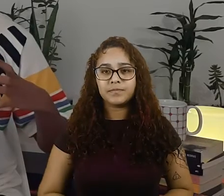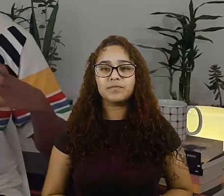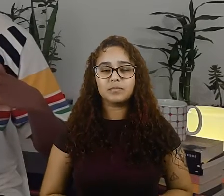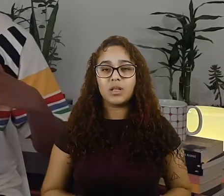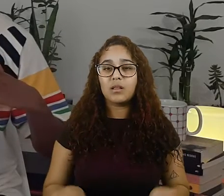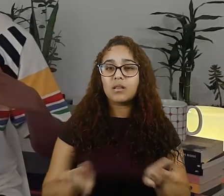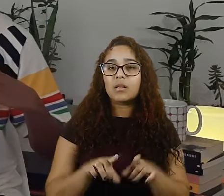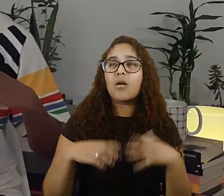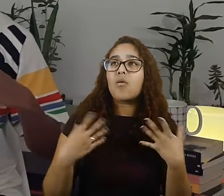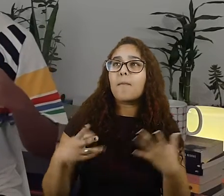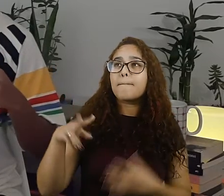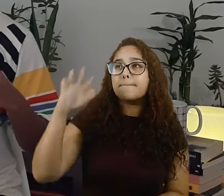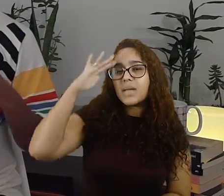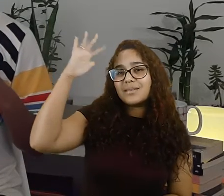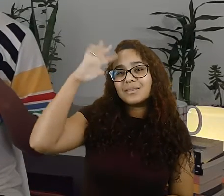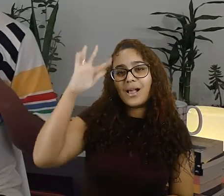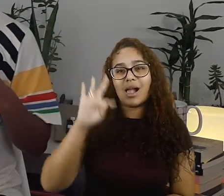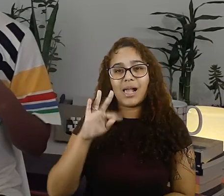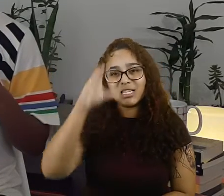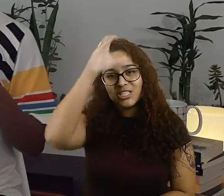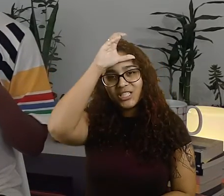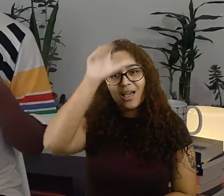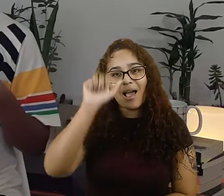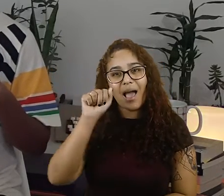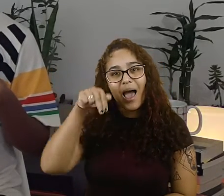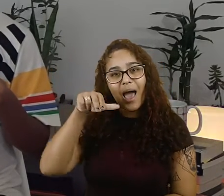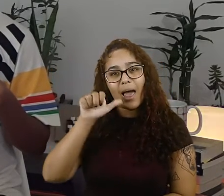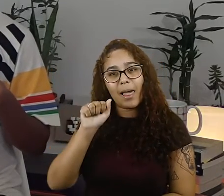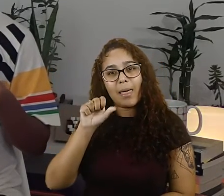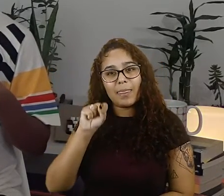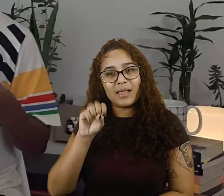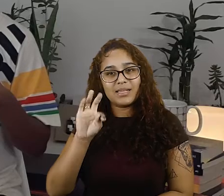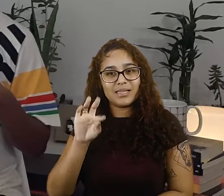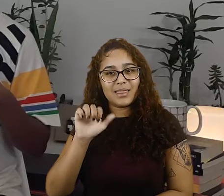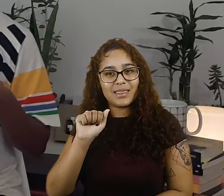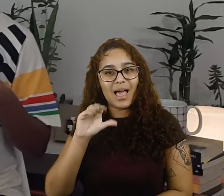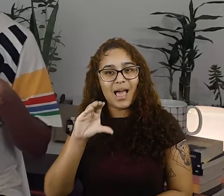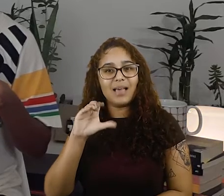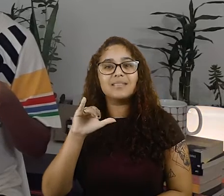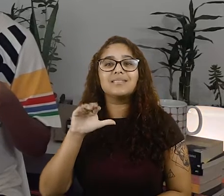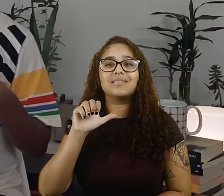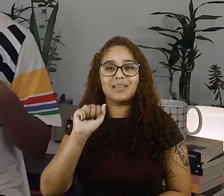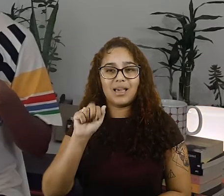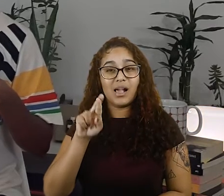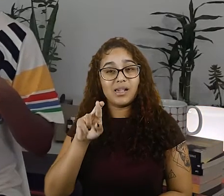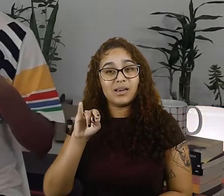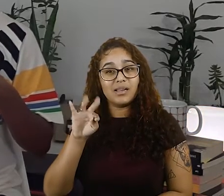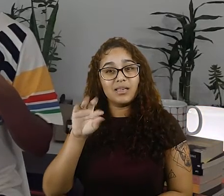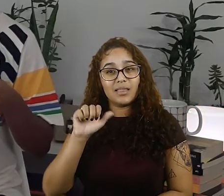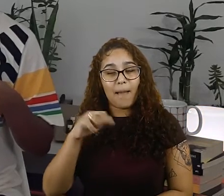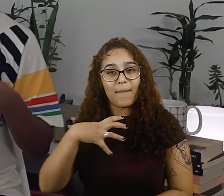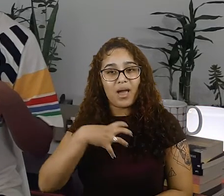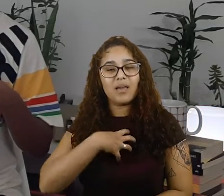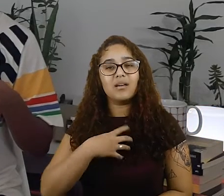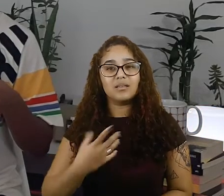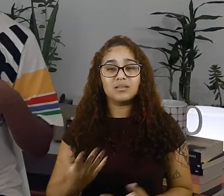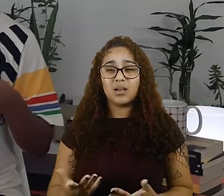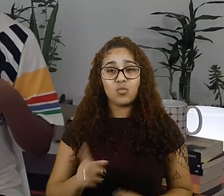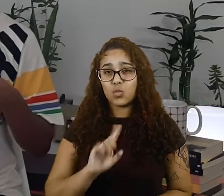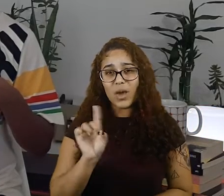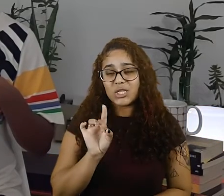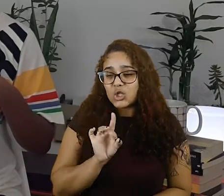muito potentes. Então pensar em Tia Anastácia, Gabriela Cravo e Canela, Rita